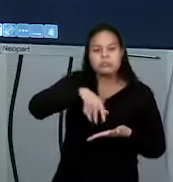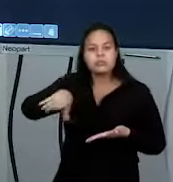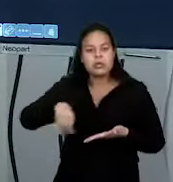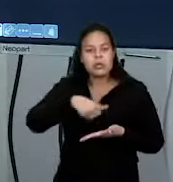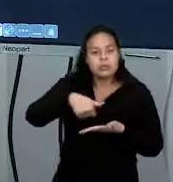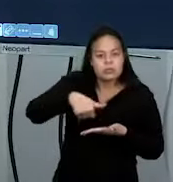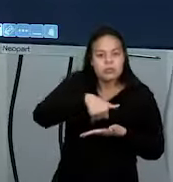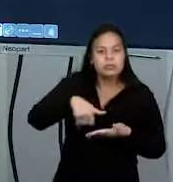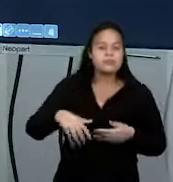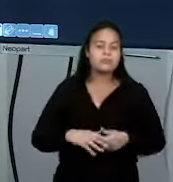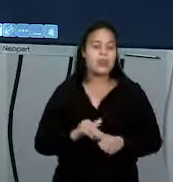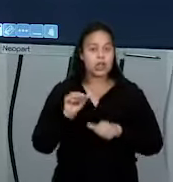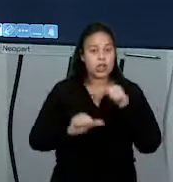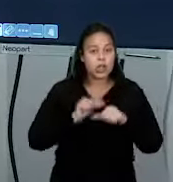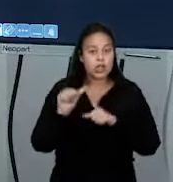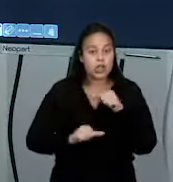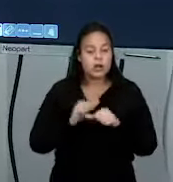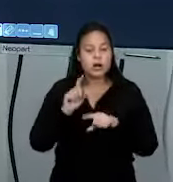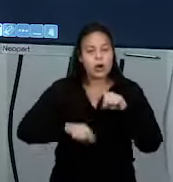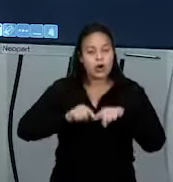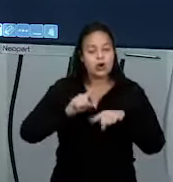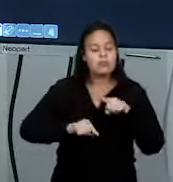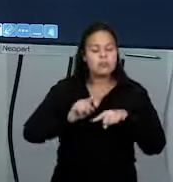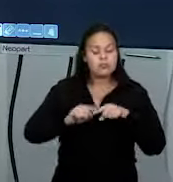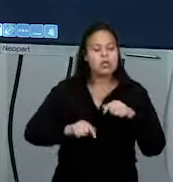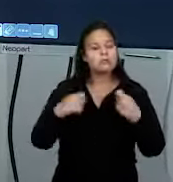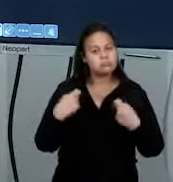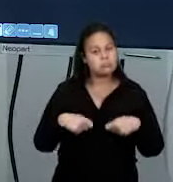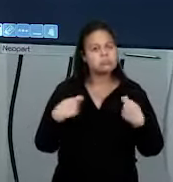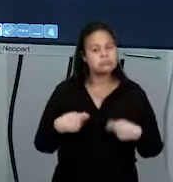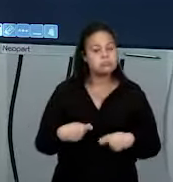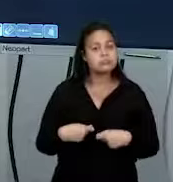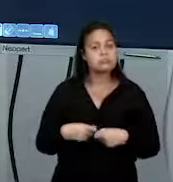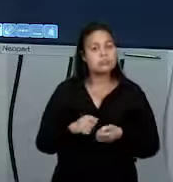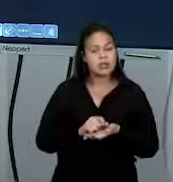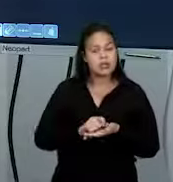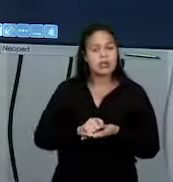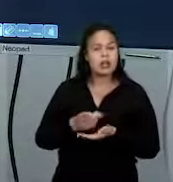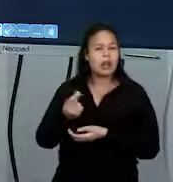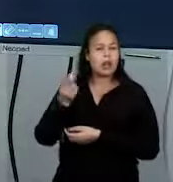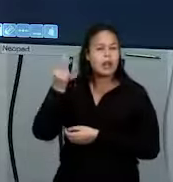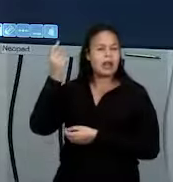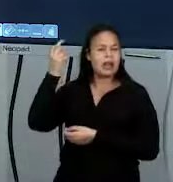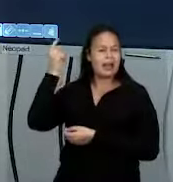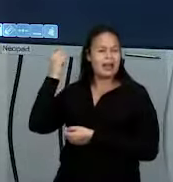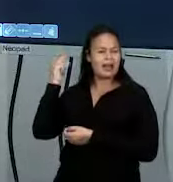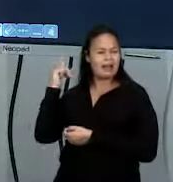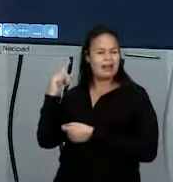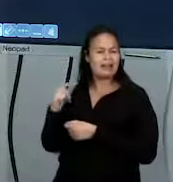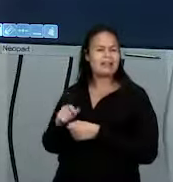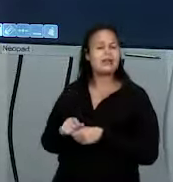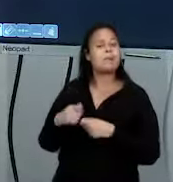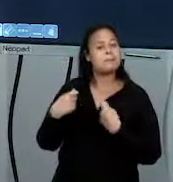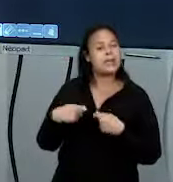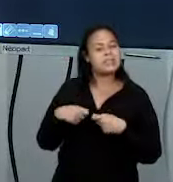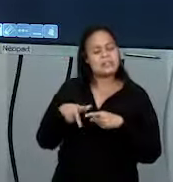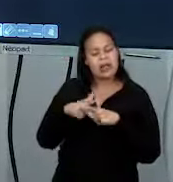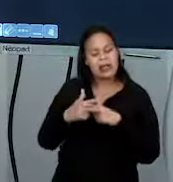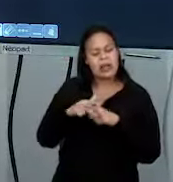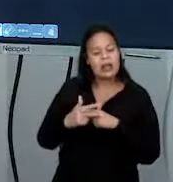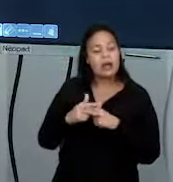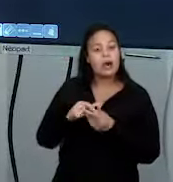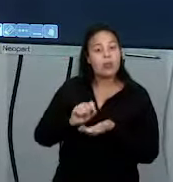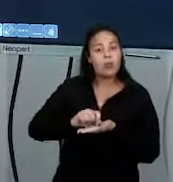Considere trocar os seus eletrodomésticos. Eletrodomésticos muito antigos ou danificados, eles consomem